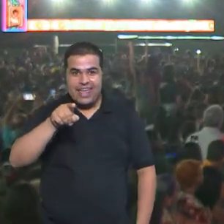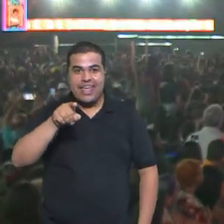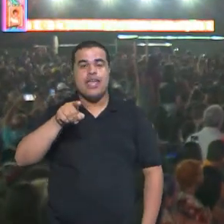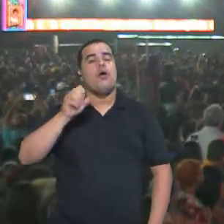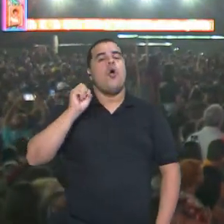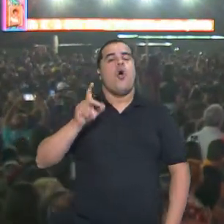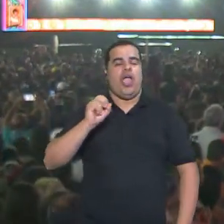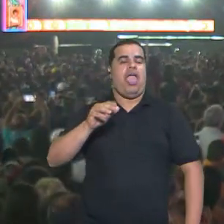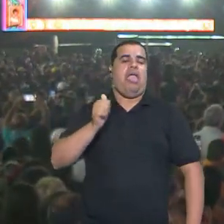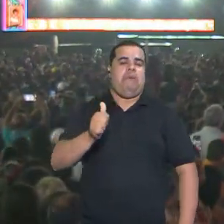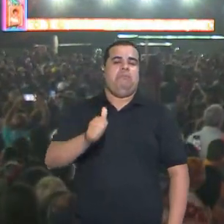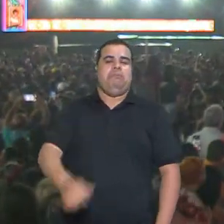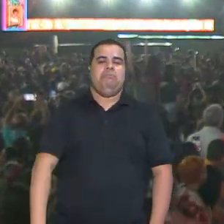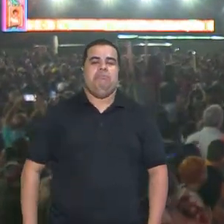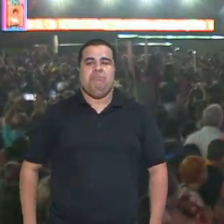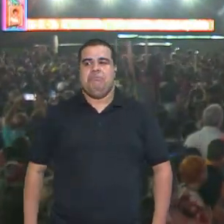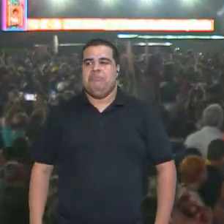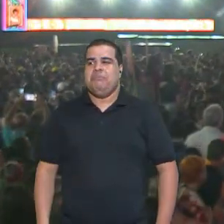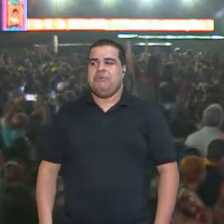ok